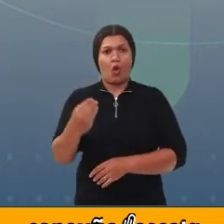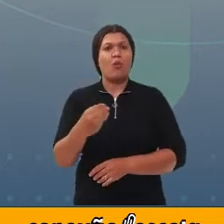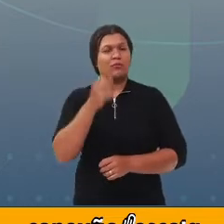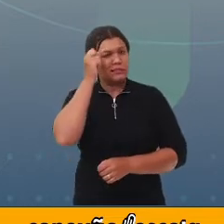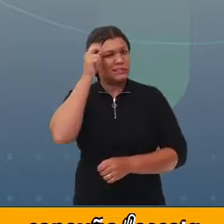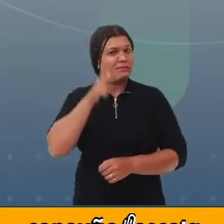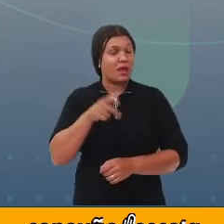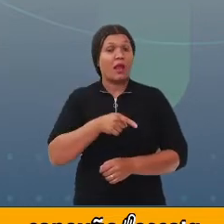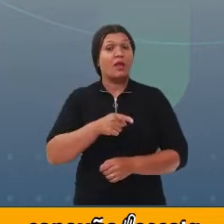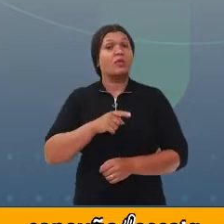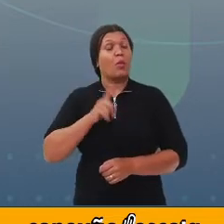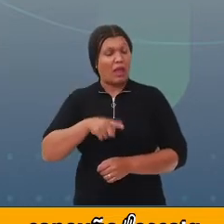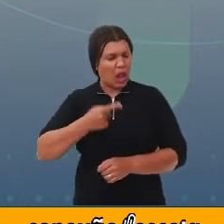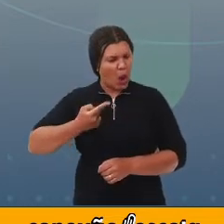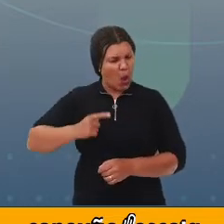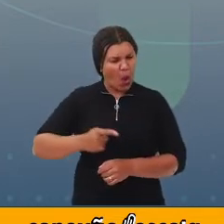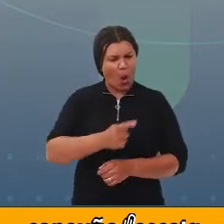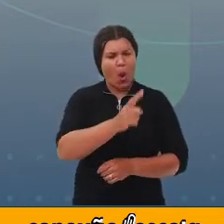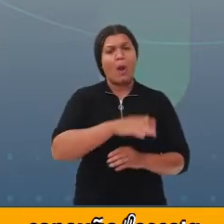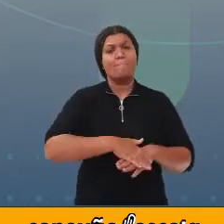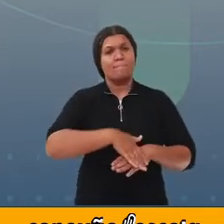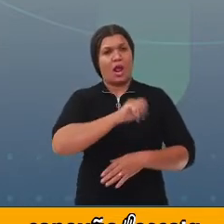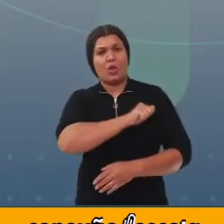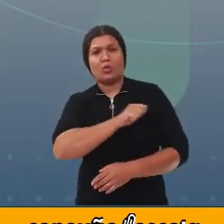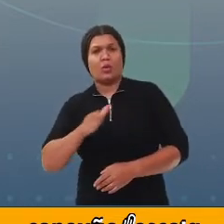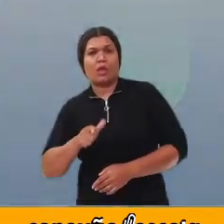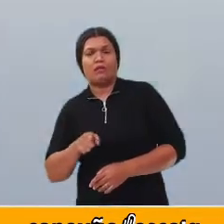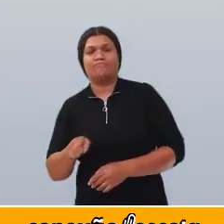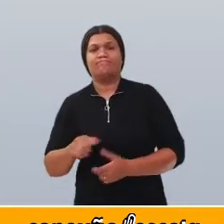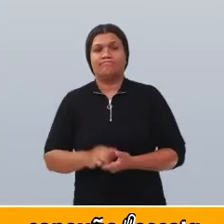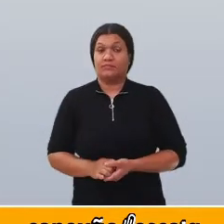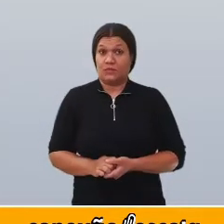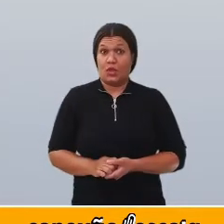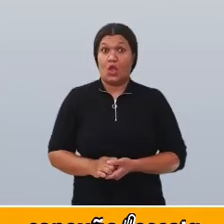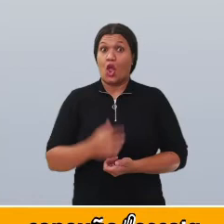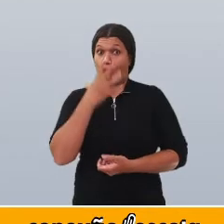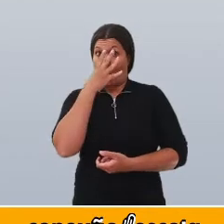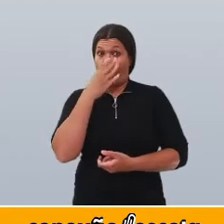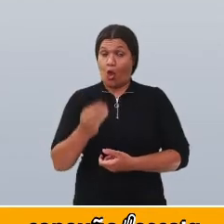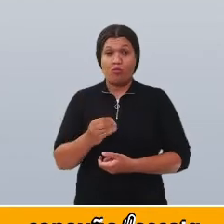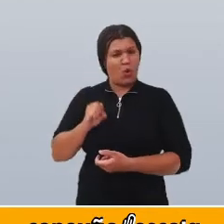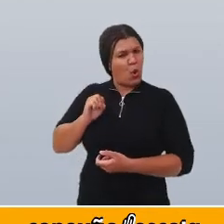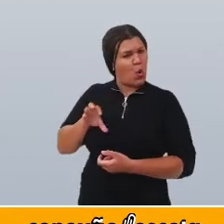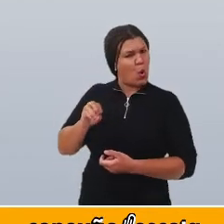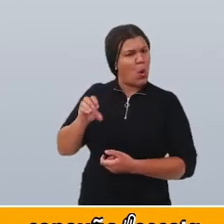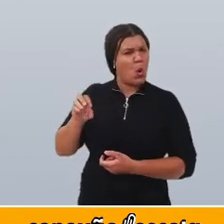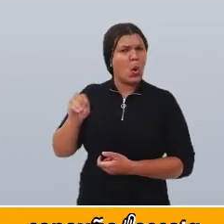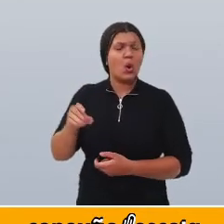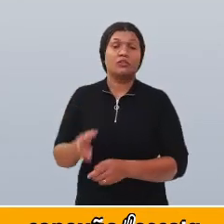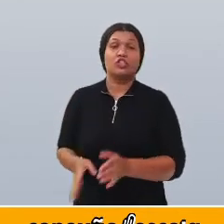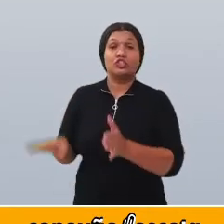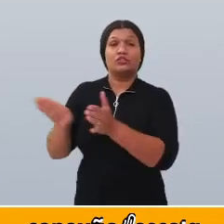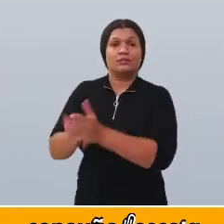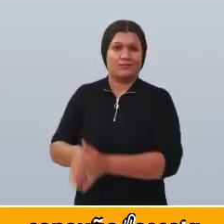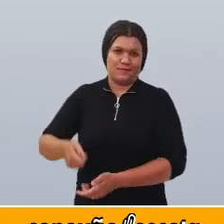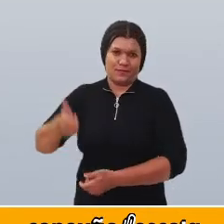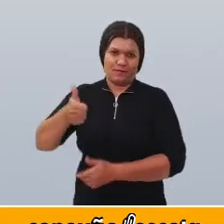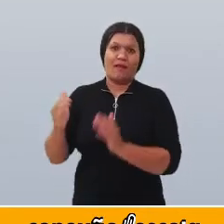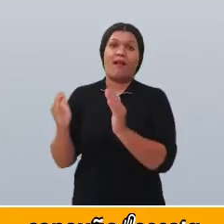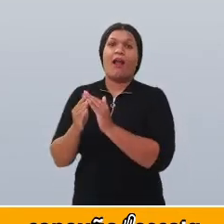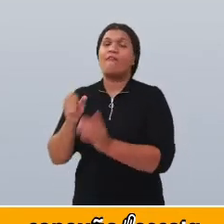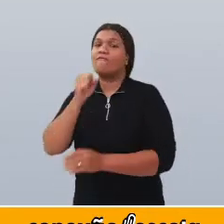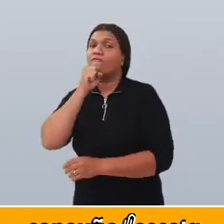longo. E então ele, pegando um atalho, chegou primeiro na casa da vovozinha.